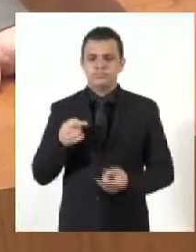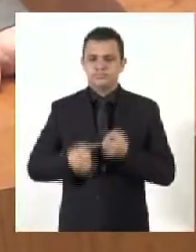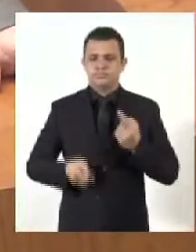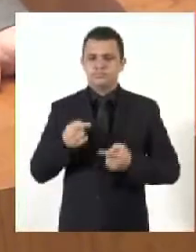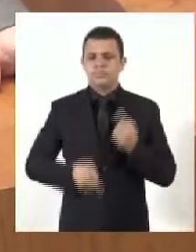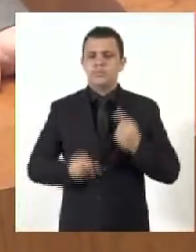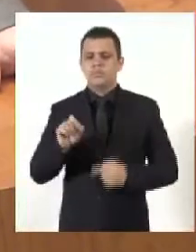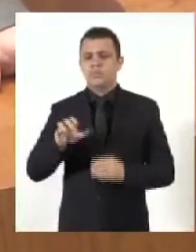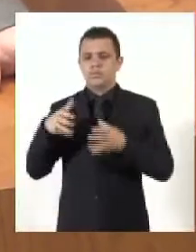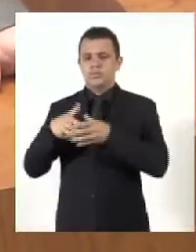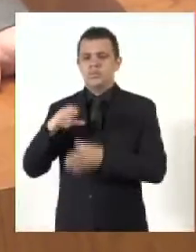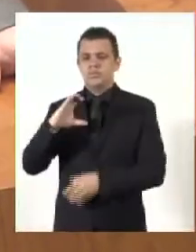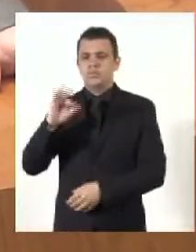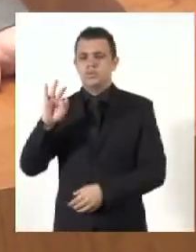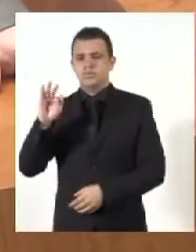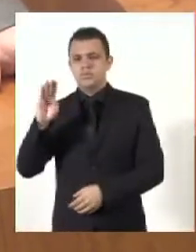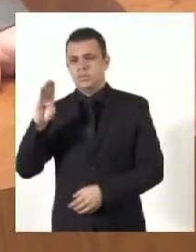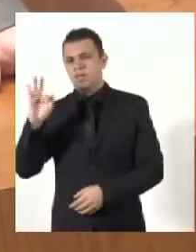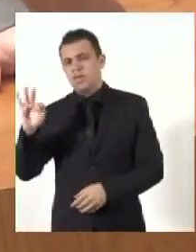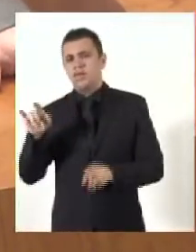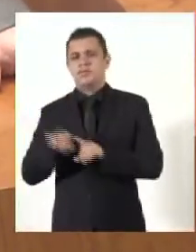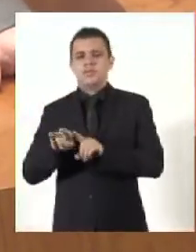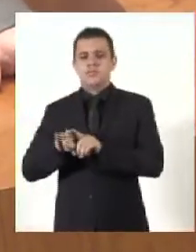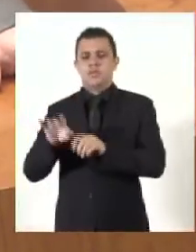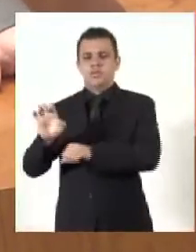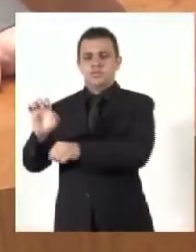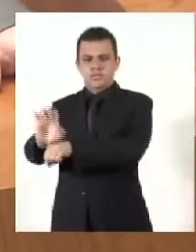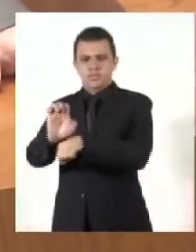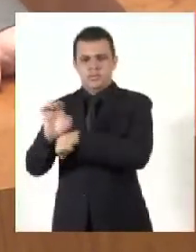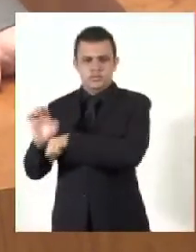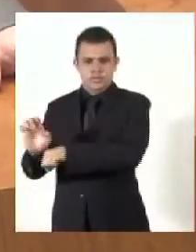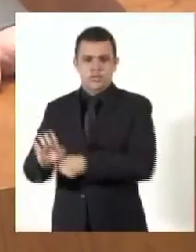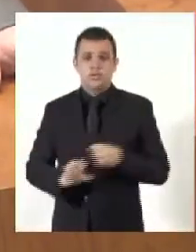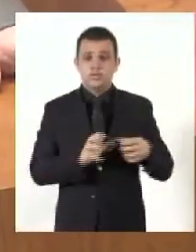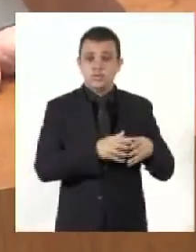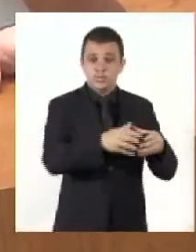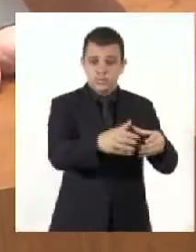das federações nacional e estaduais do que pontos convergentes.